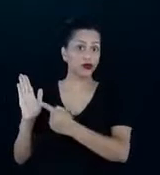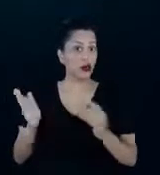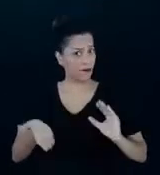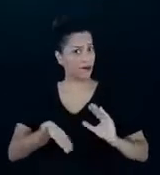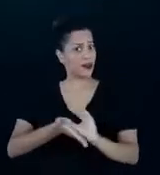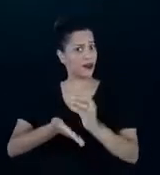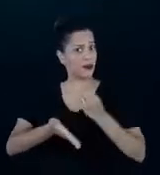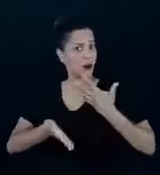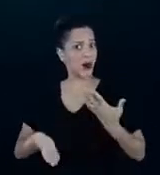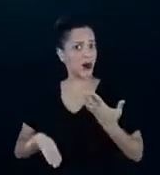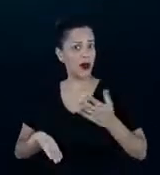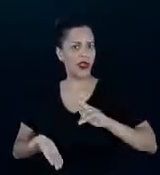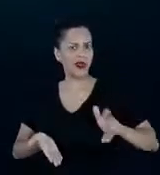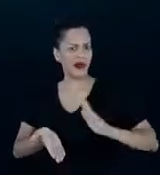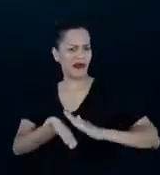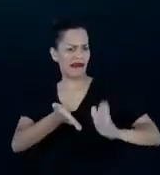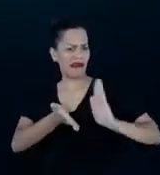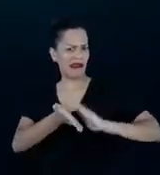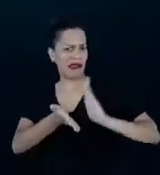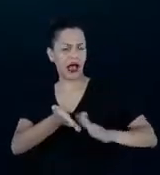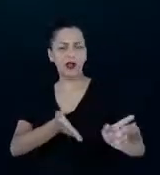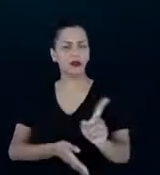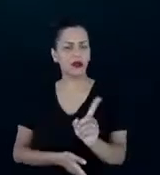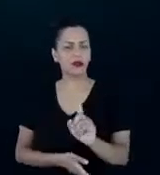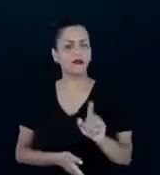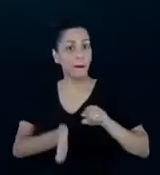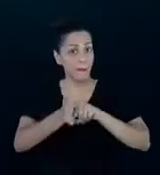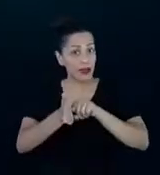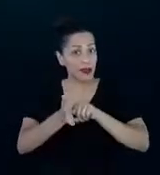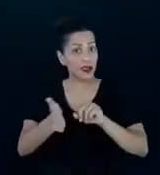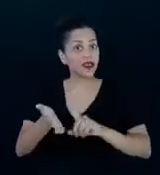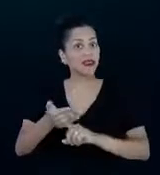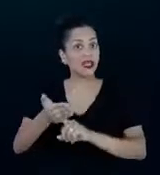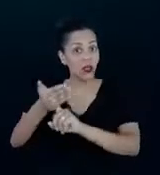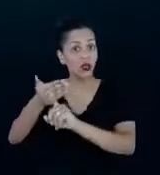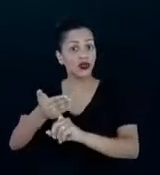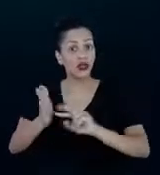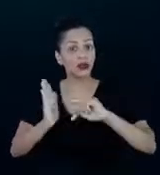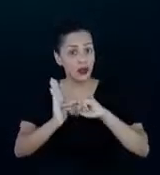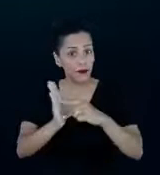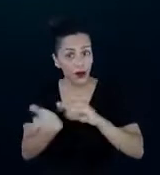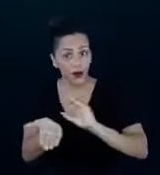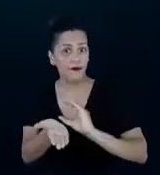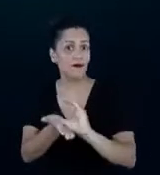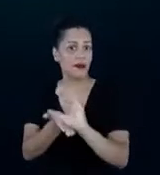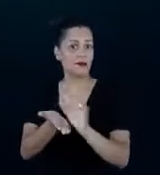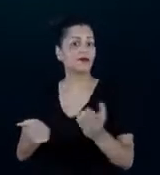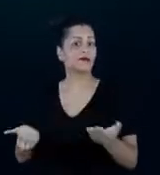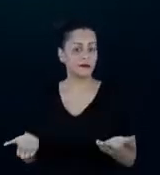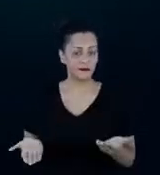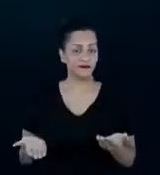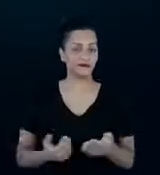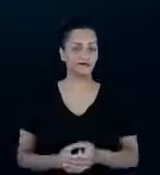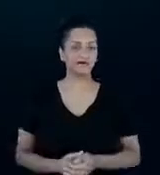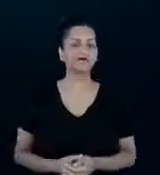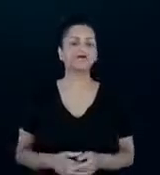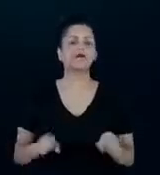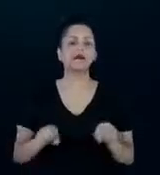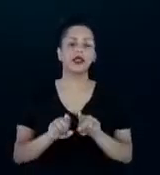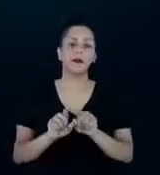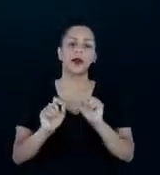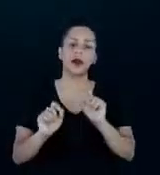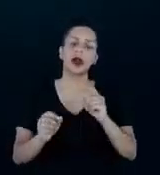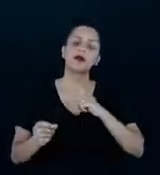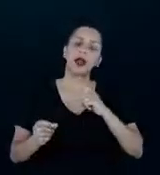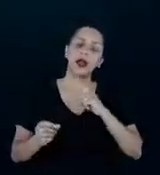despesa, nós estamos falando de investimento. Pesquisa e desenvolvimento, pesquisa tecnológica é investimento. Além disso, só aquela mostragem